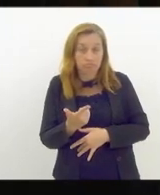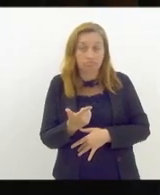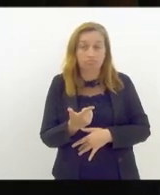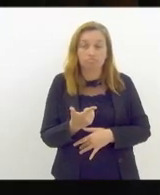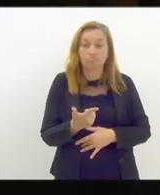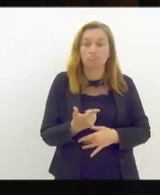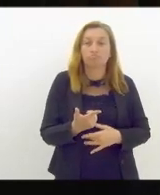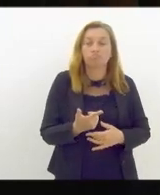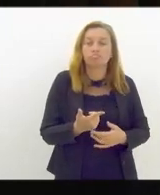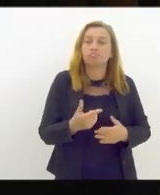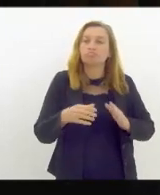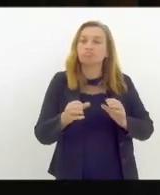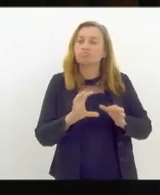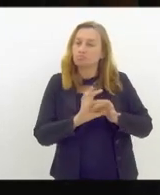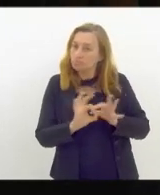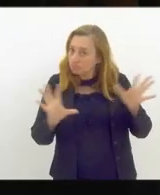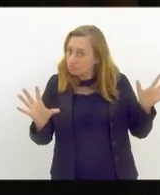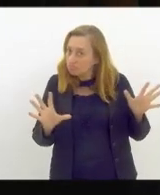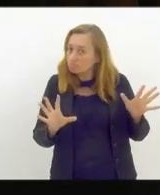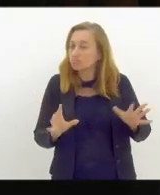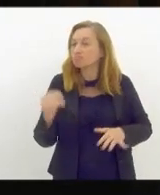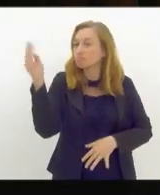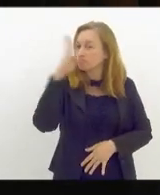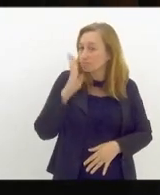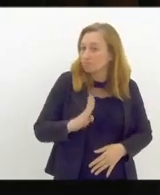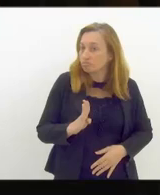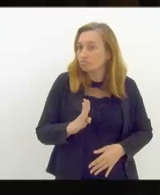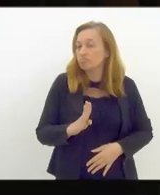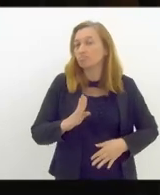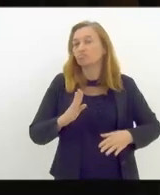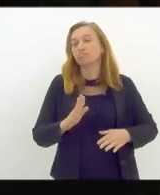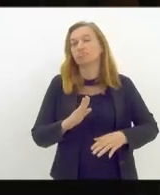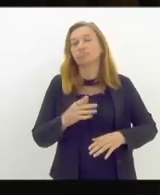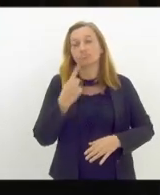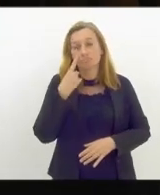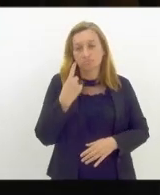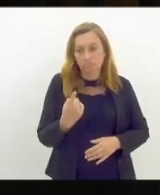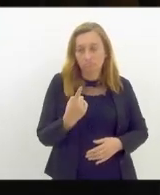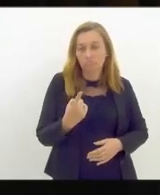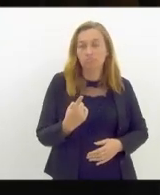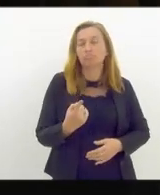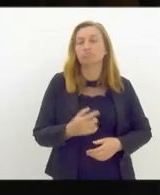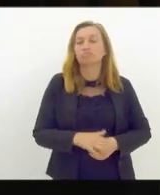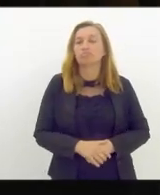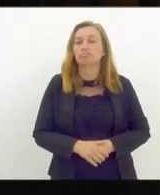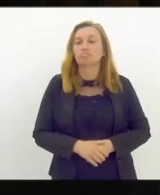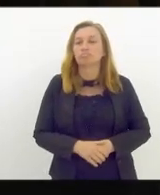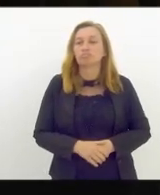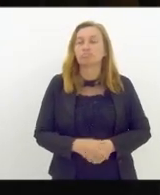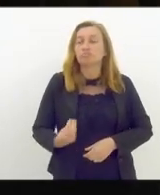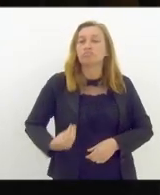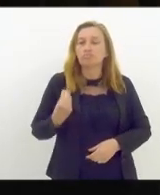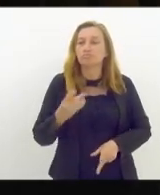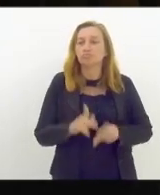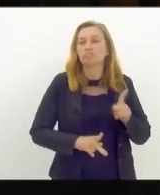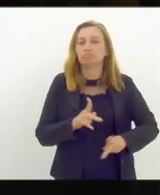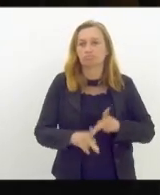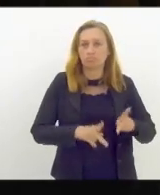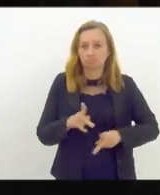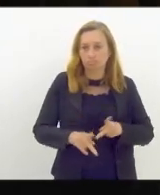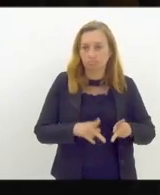corresponsabilizados pela democracia brasileira e, mais que isso, se veem responsabilizados pela vida da